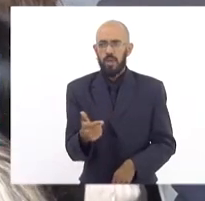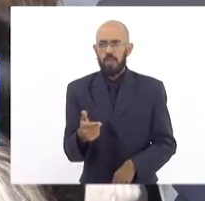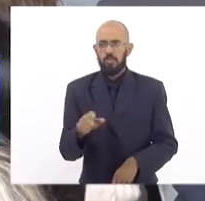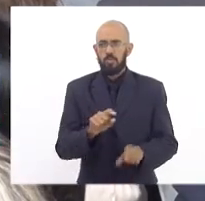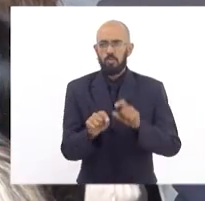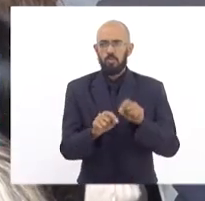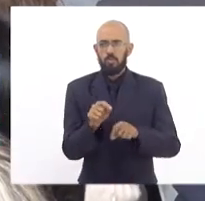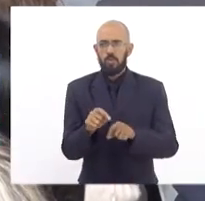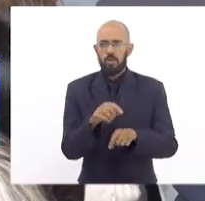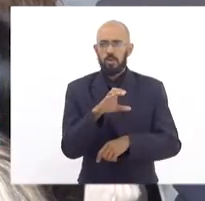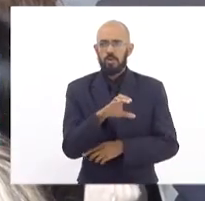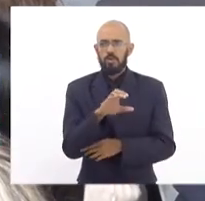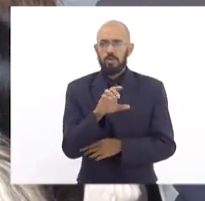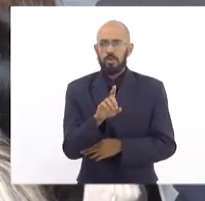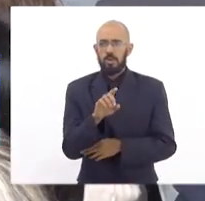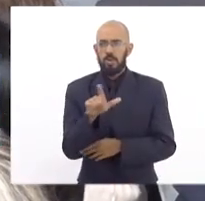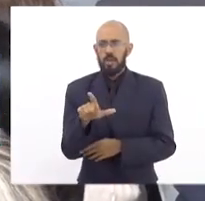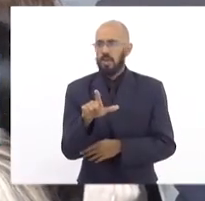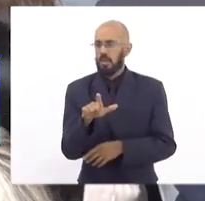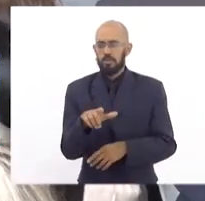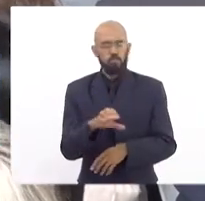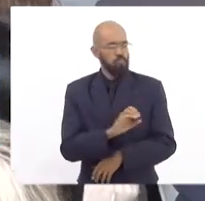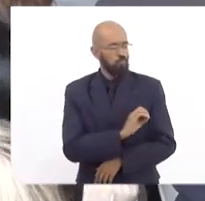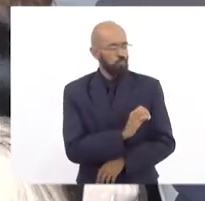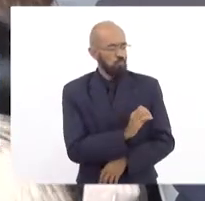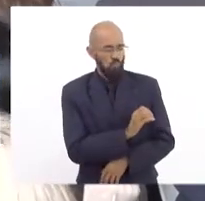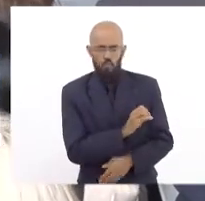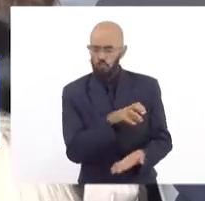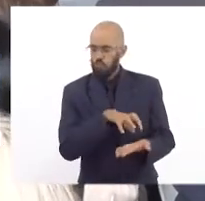nem no CDL, nem na FEComércio,